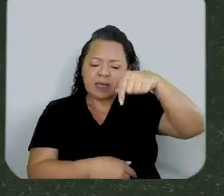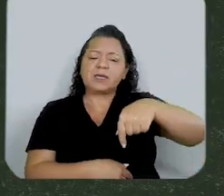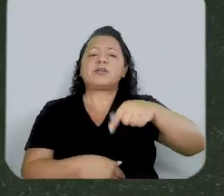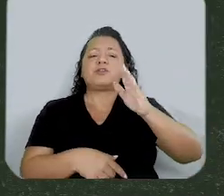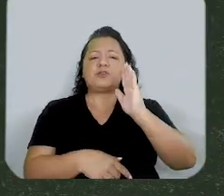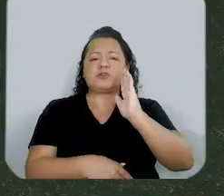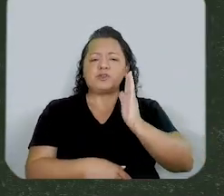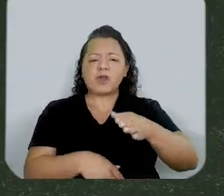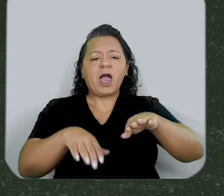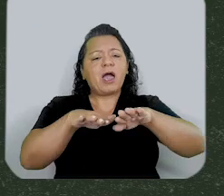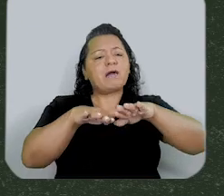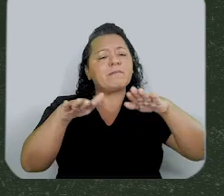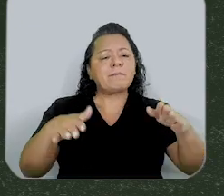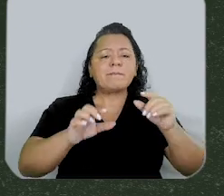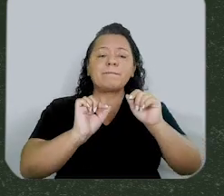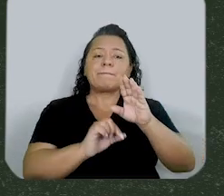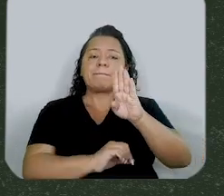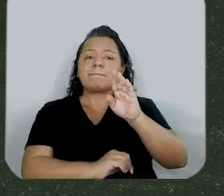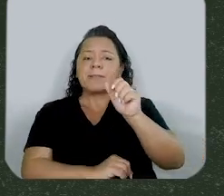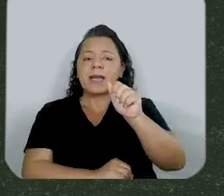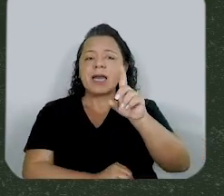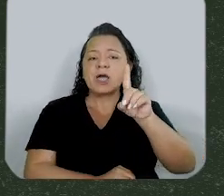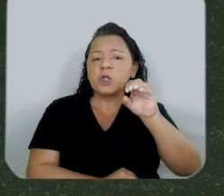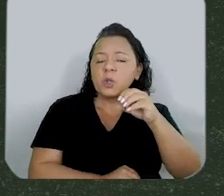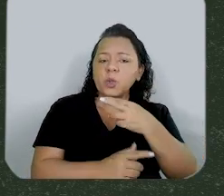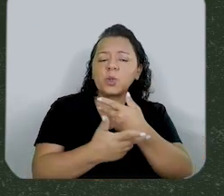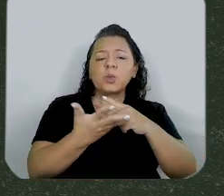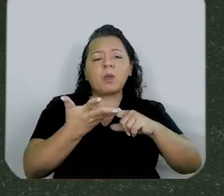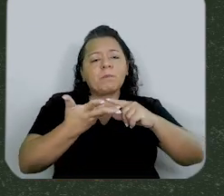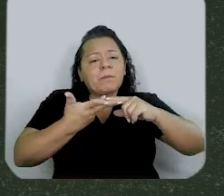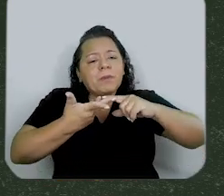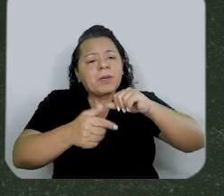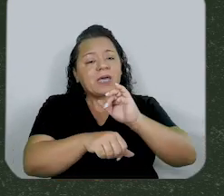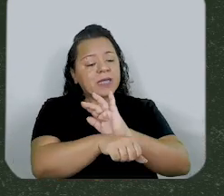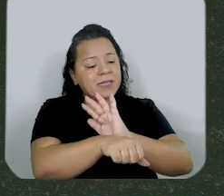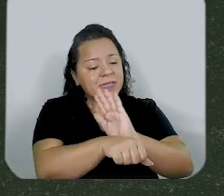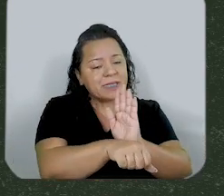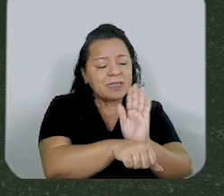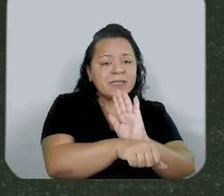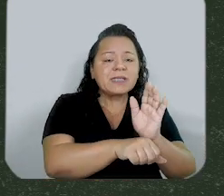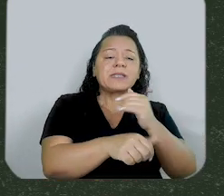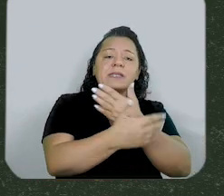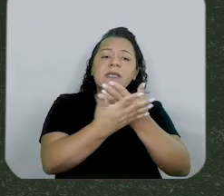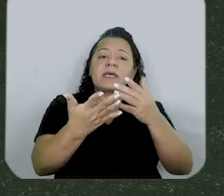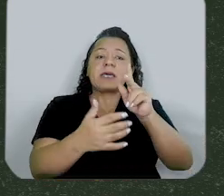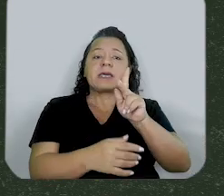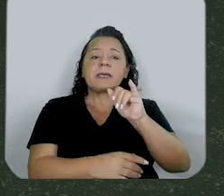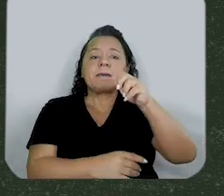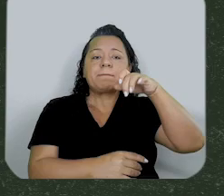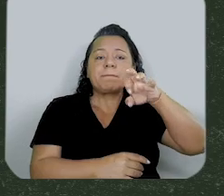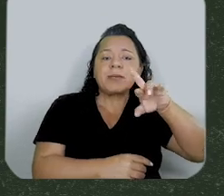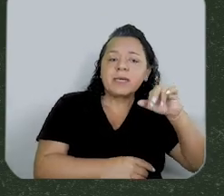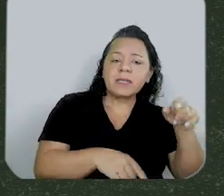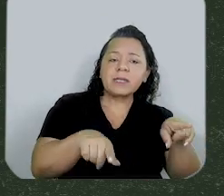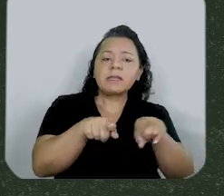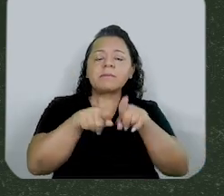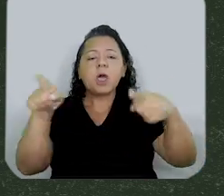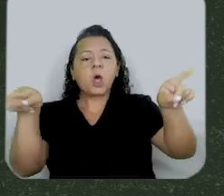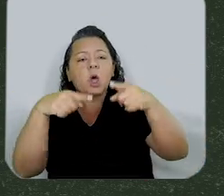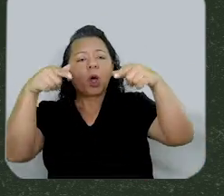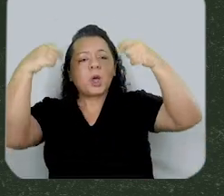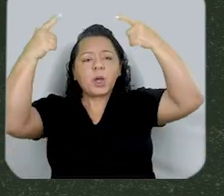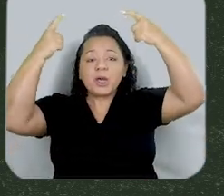Bado abrindo o nosso festival, tivemos ainda cinema com Quimera, de Tarcísio Lara Pujatti, e Sinfonia para Teotônio,